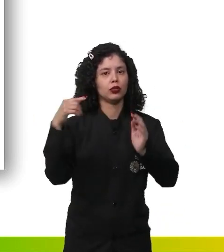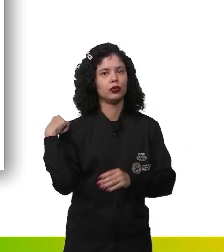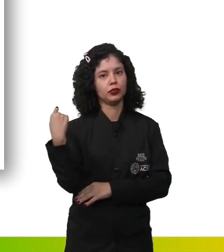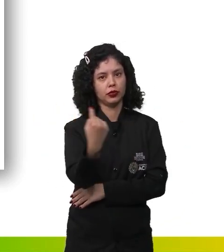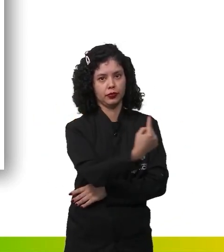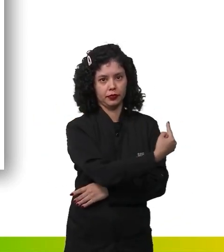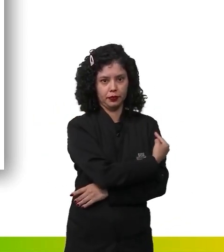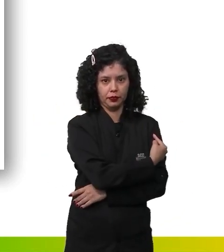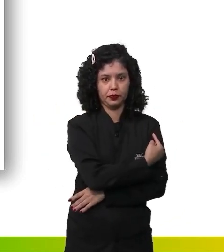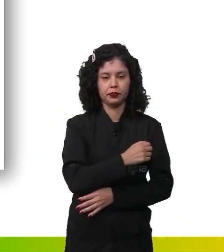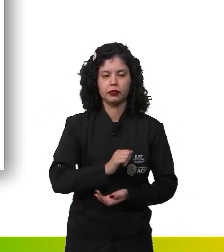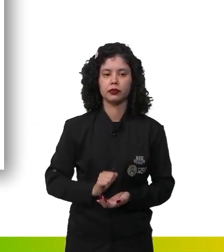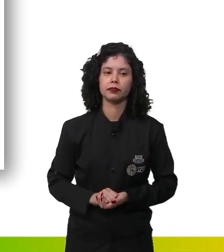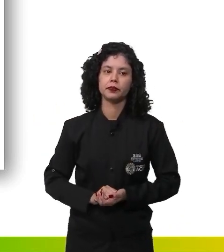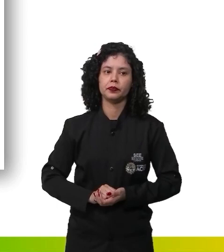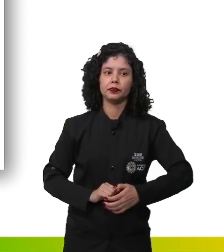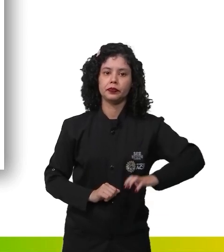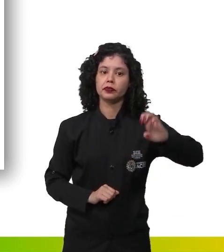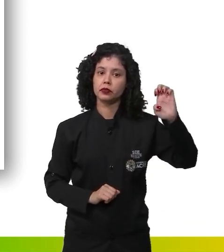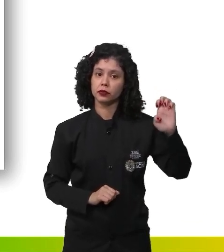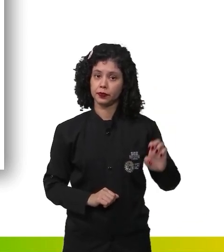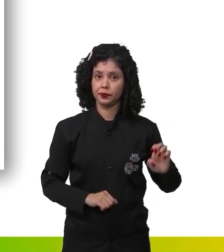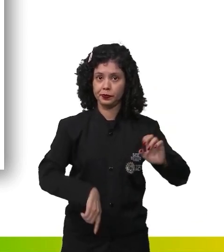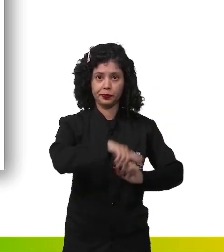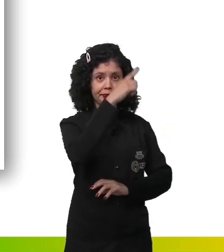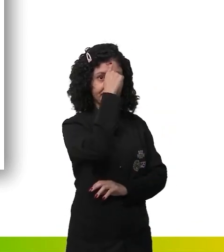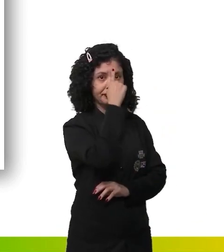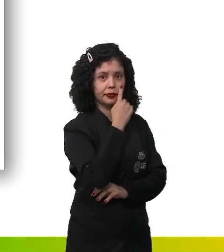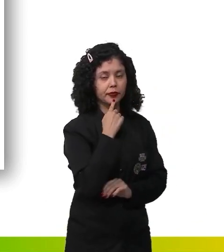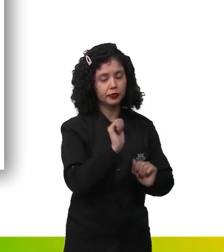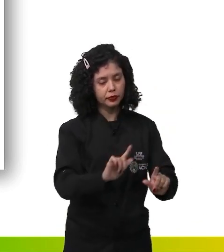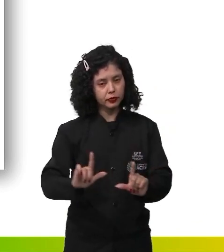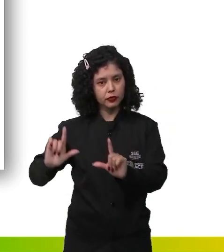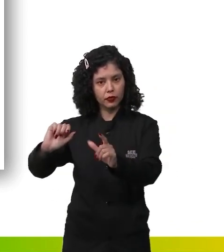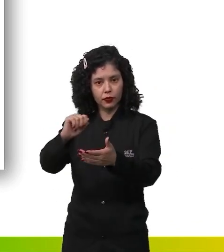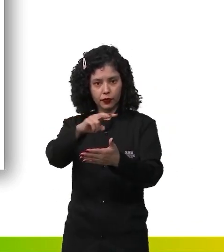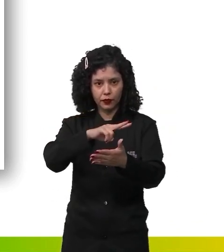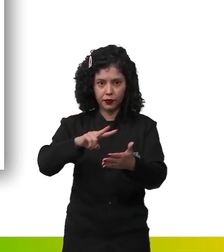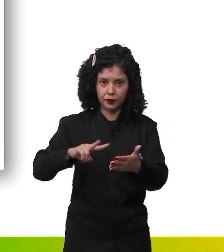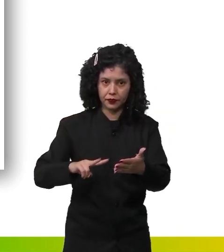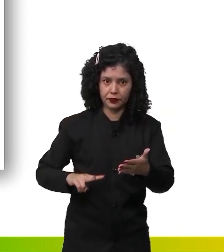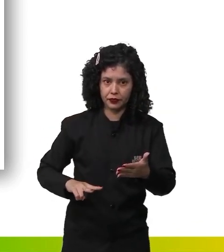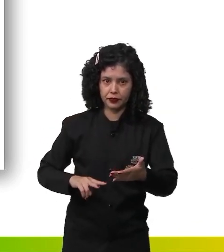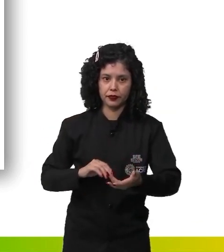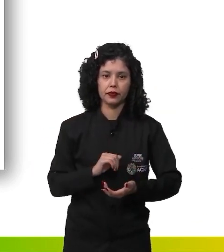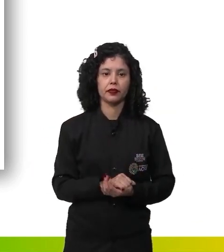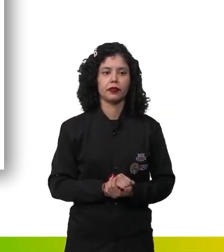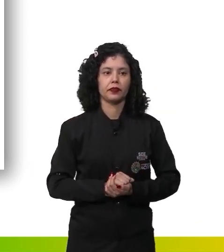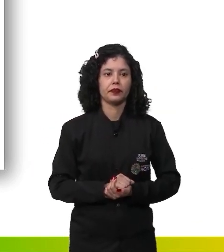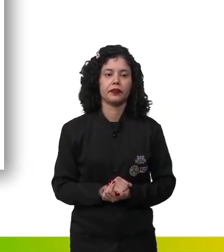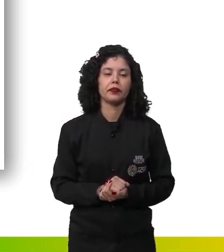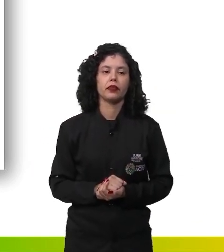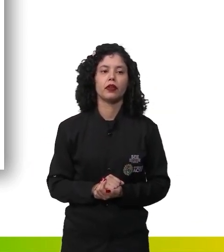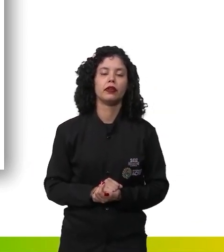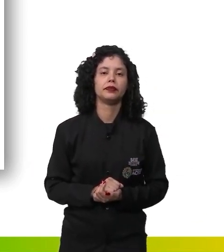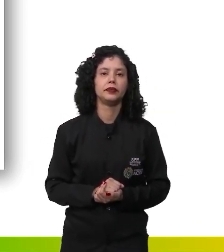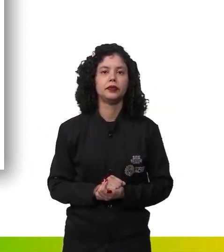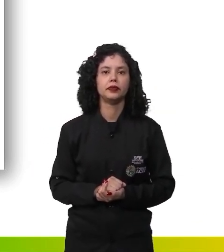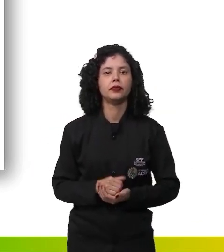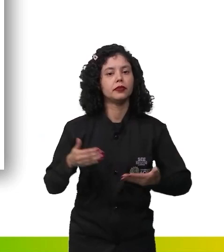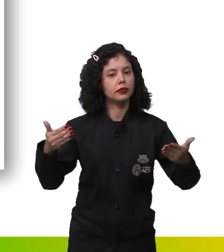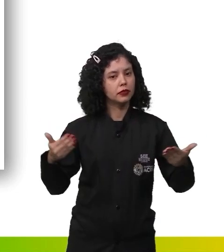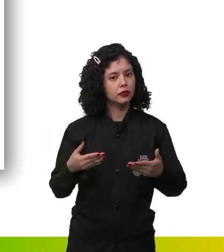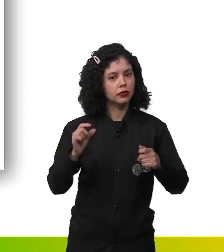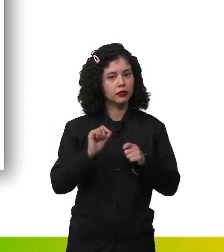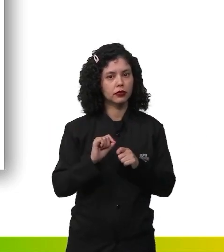nós. Agora, do lado esquerdo da imagem, acompanhem as leituras que eu vou fazer